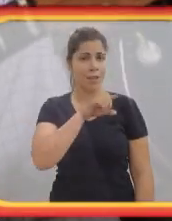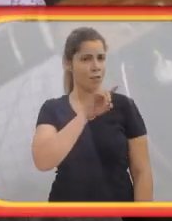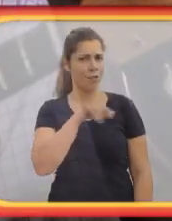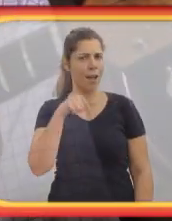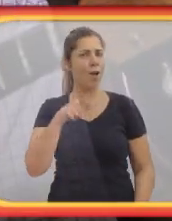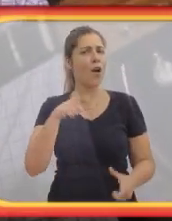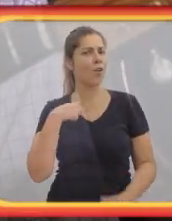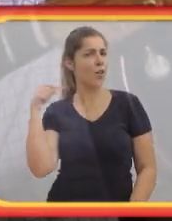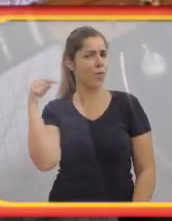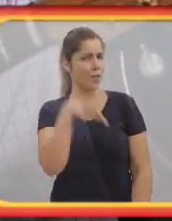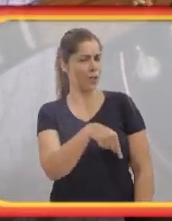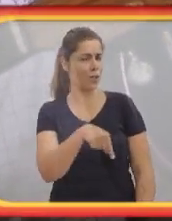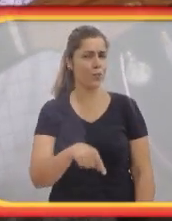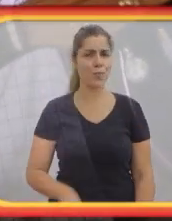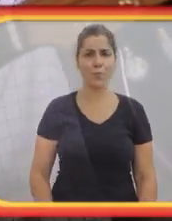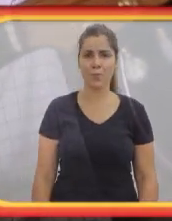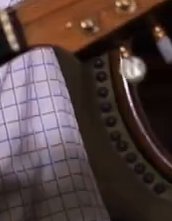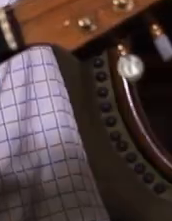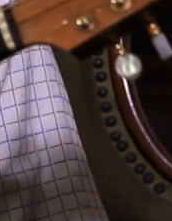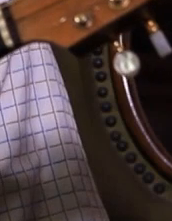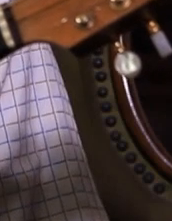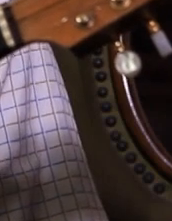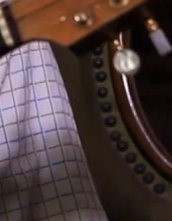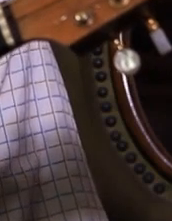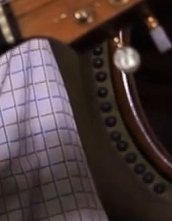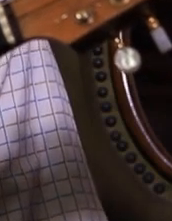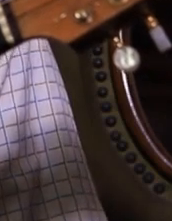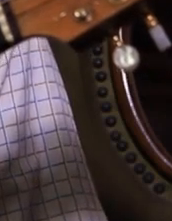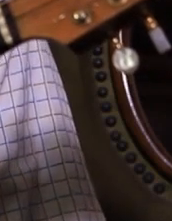Essa só. Aqui, ó, onde eu venho.